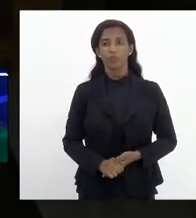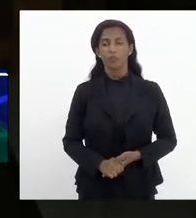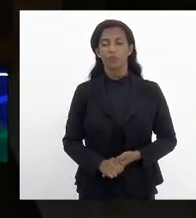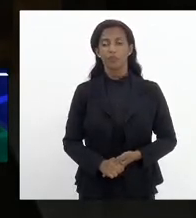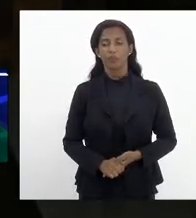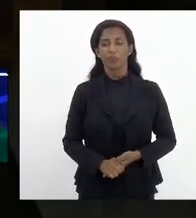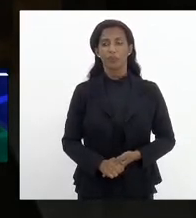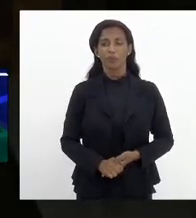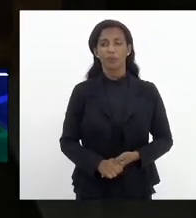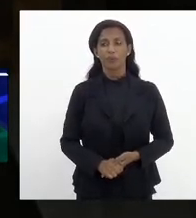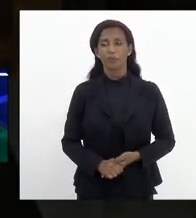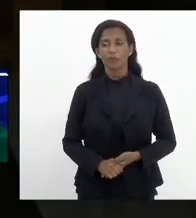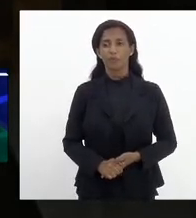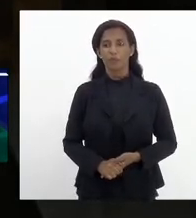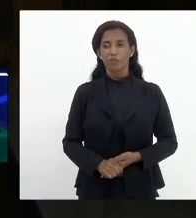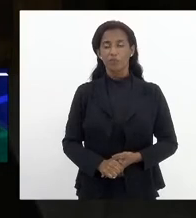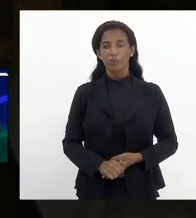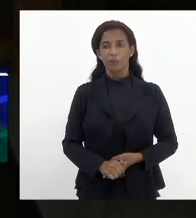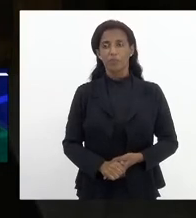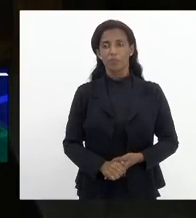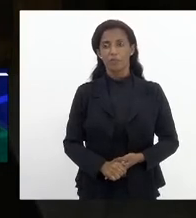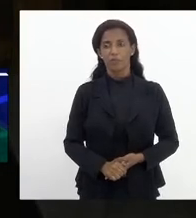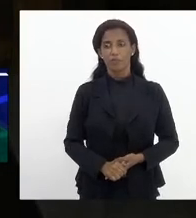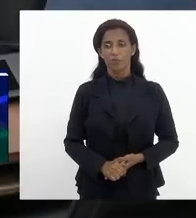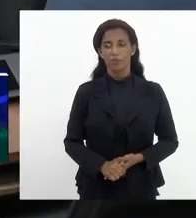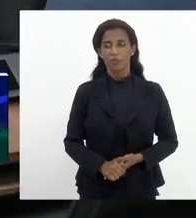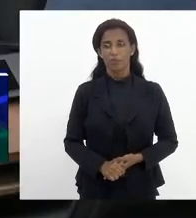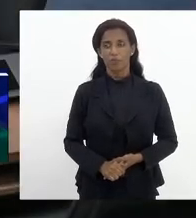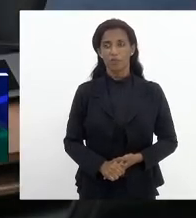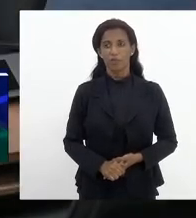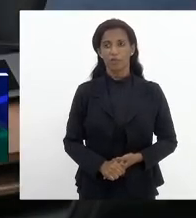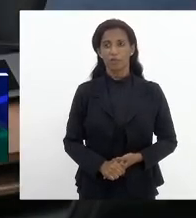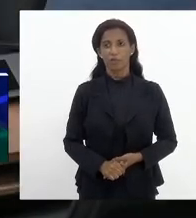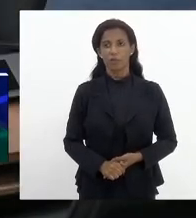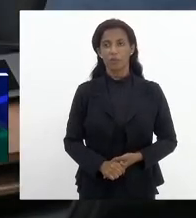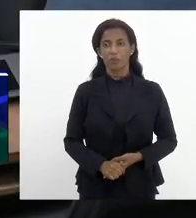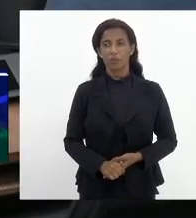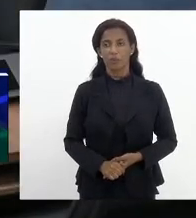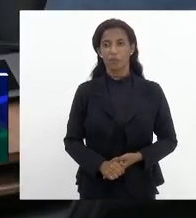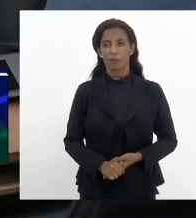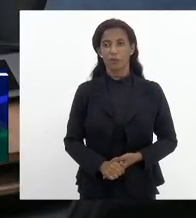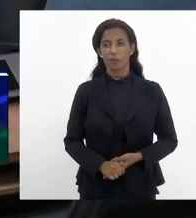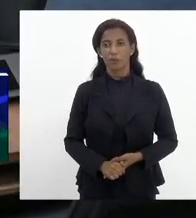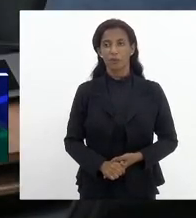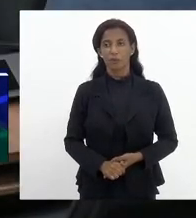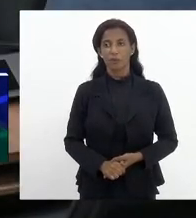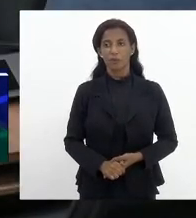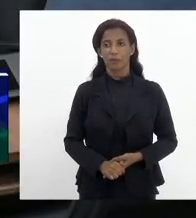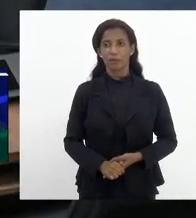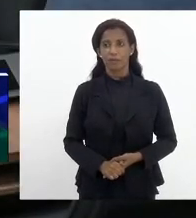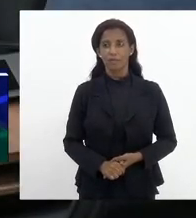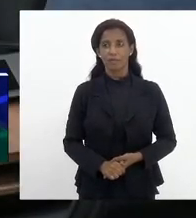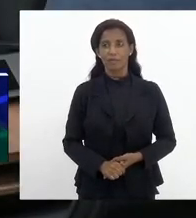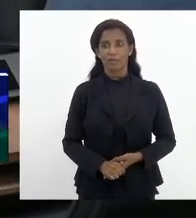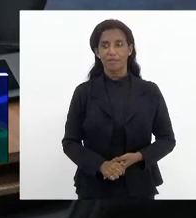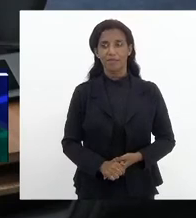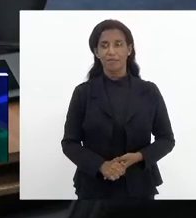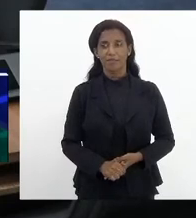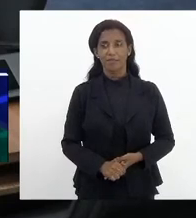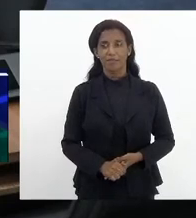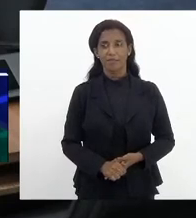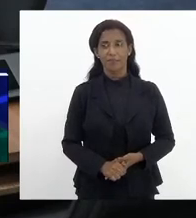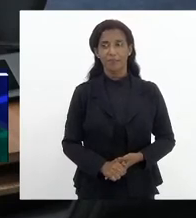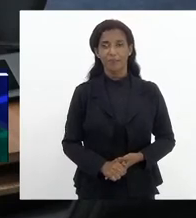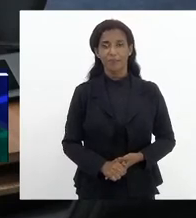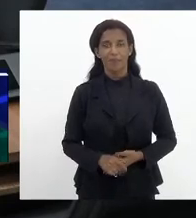Não entendi, presidente. Falou comigo? Ah, entendi. Entendi. Aqui o bacana do parlamento é que a gente pode defender as